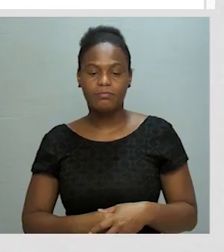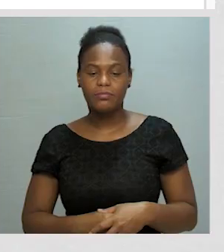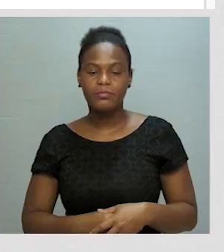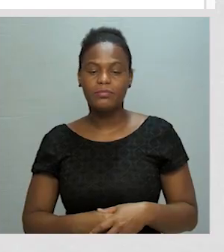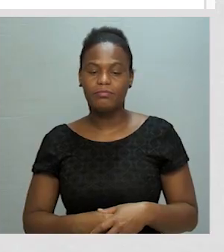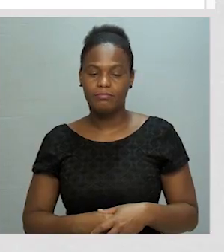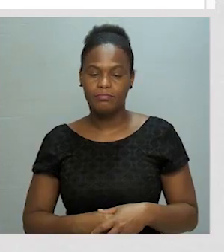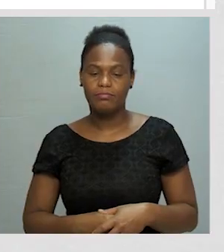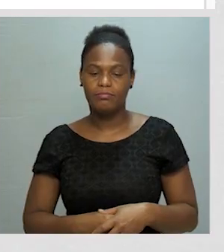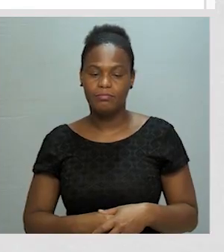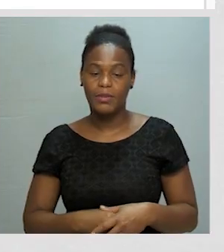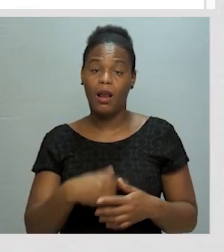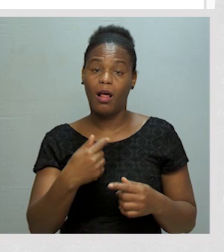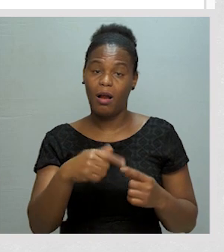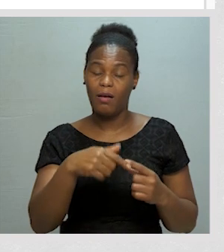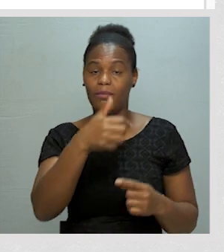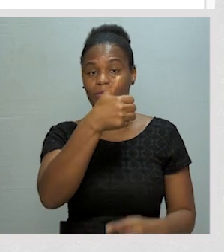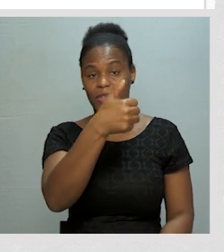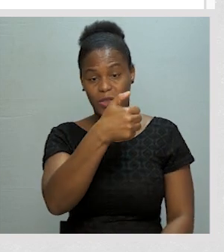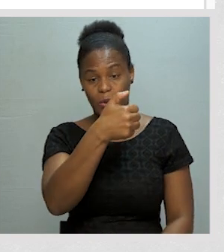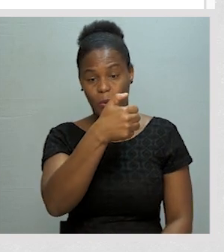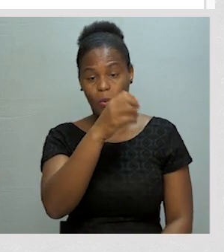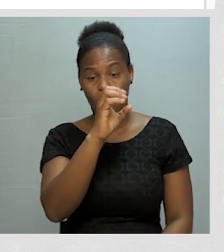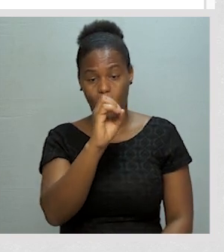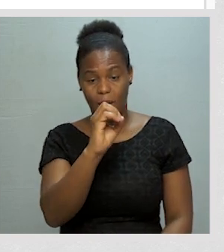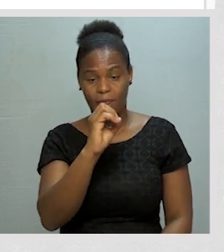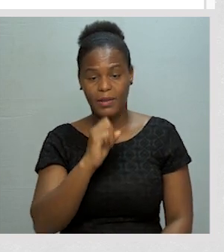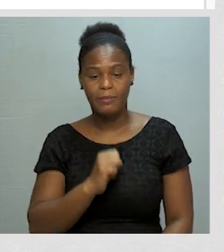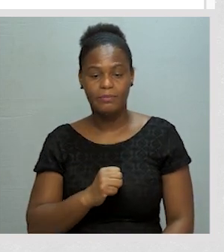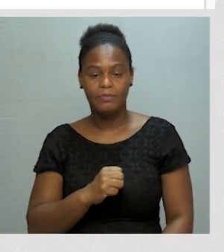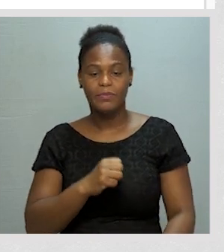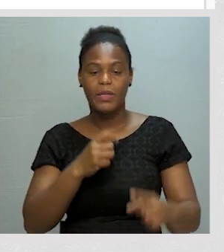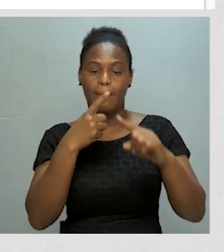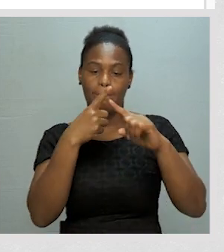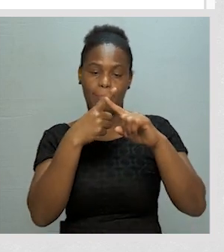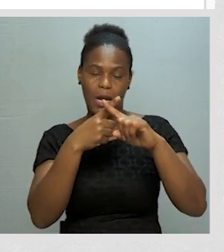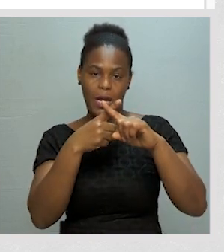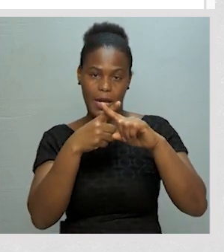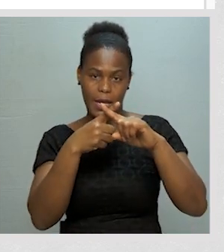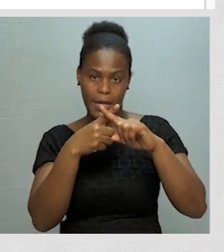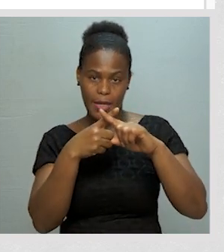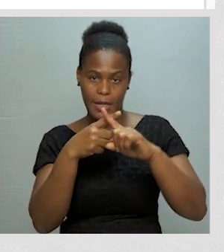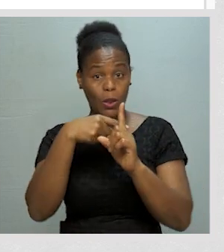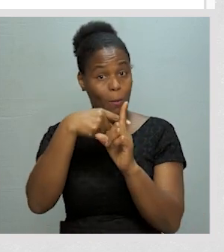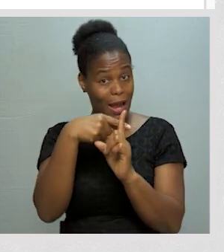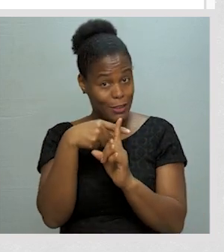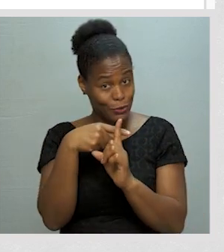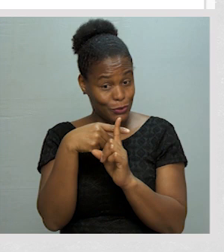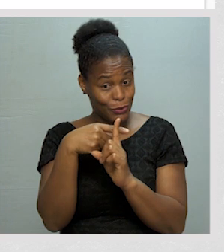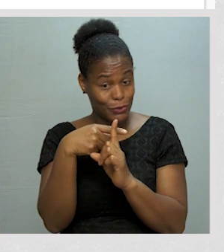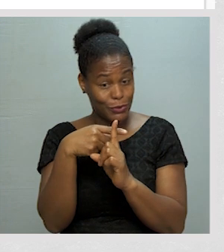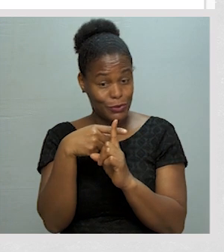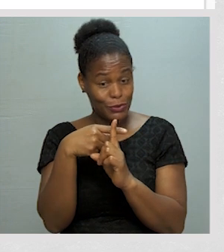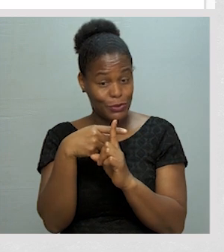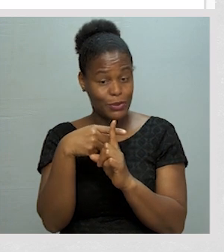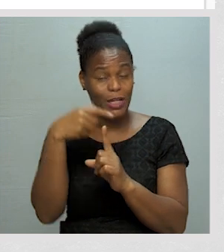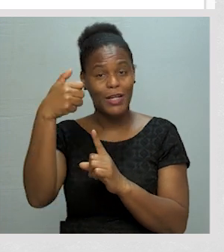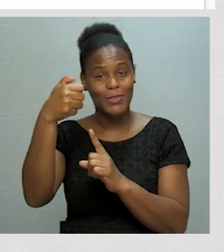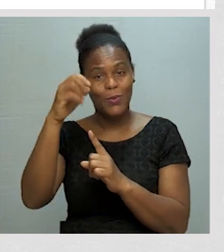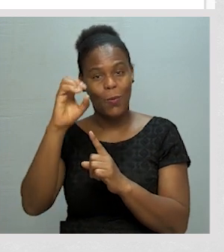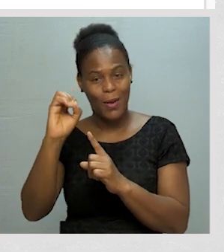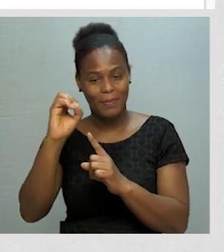perfeitamente experimentar fazer continha de pé para verem que 50 mais 40 dá 90. E